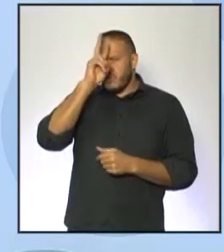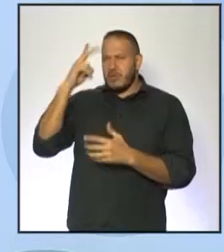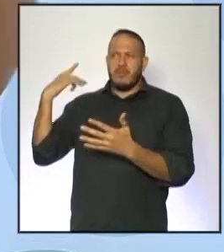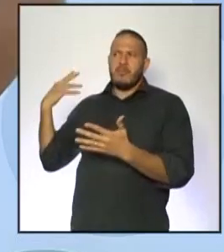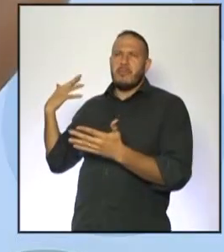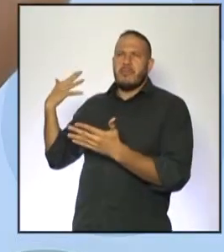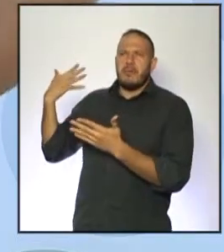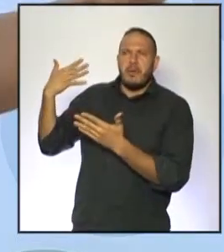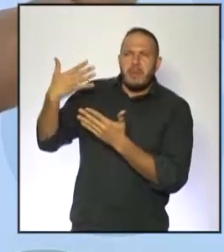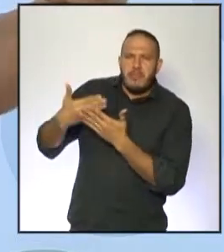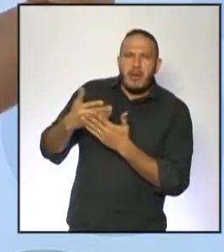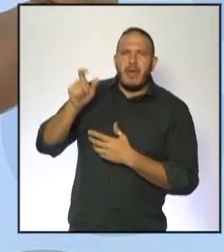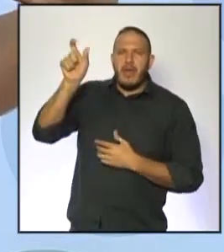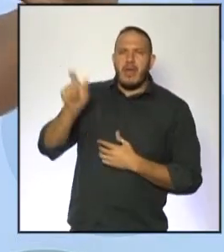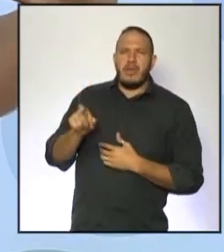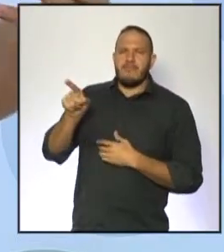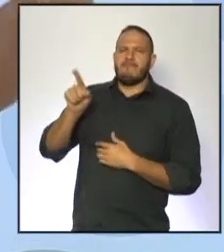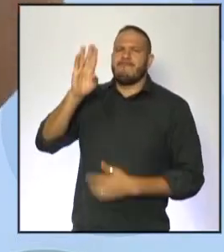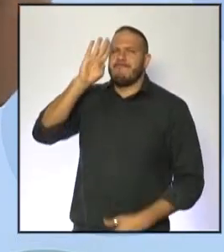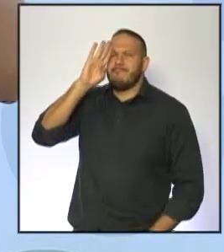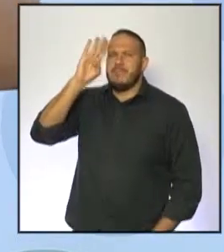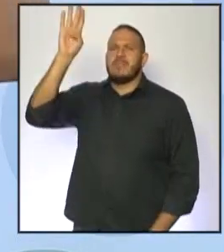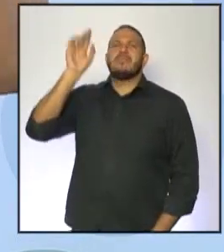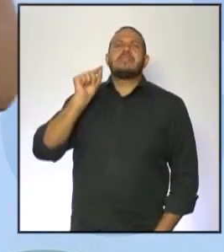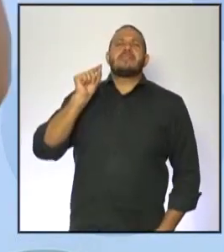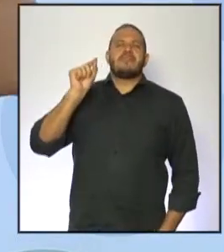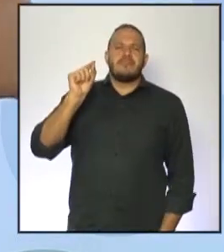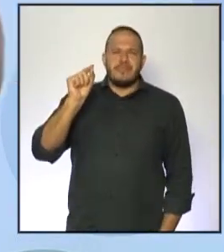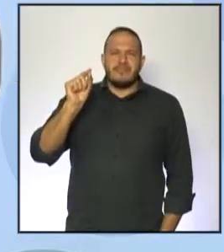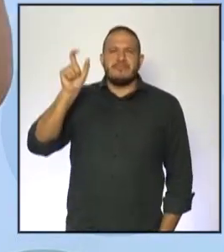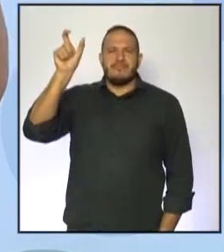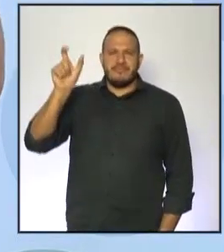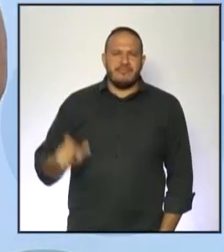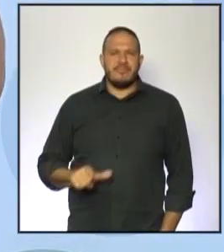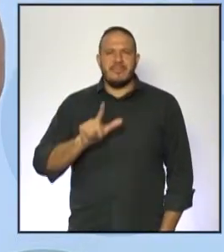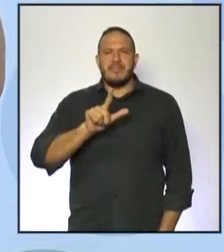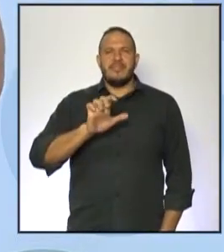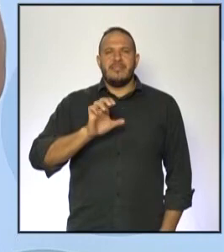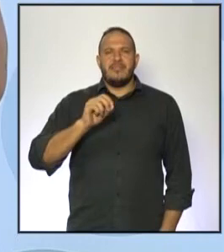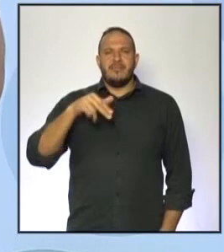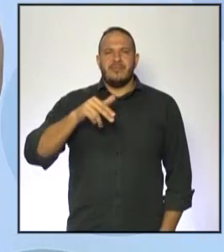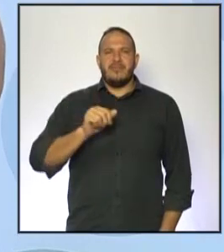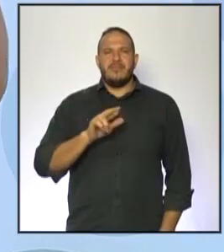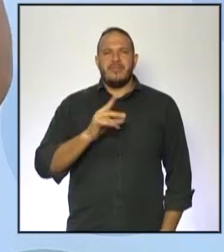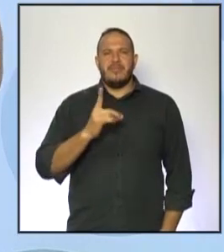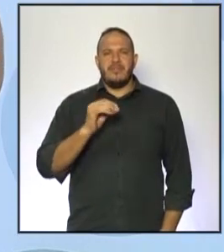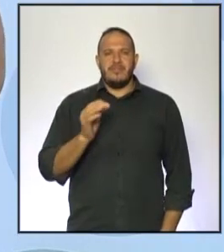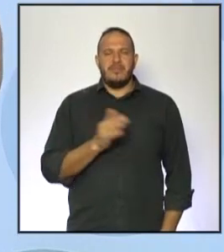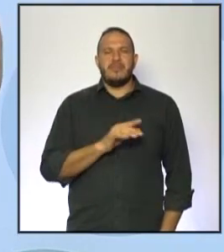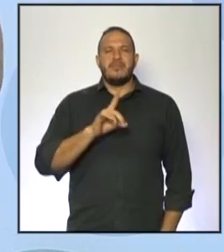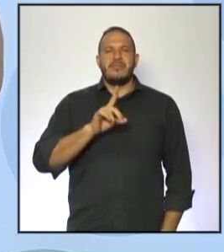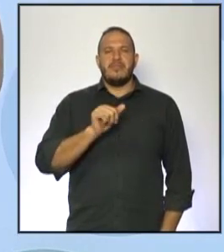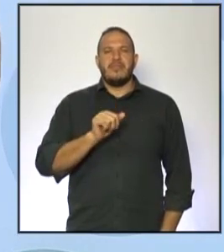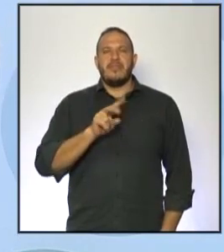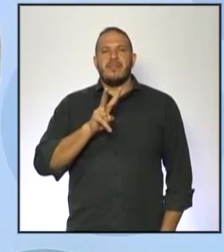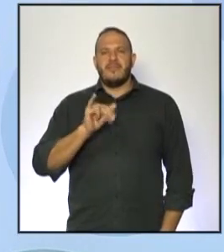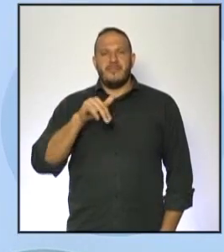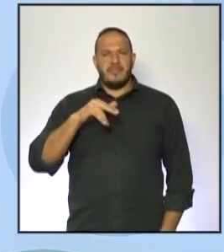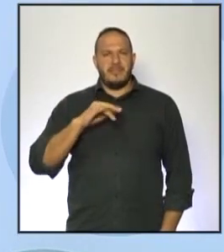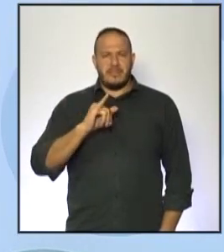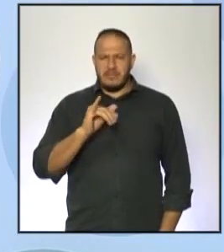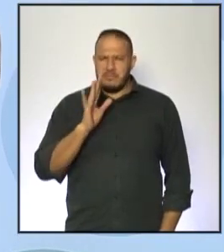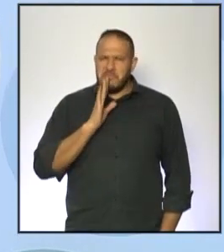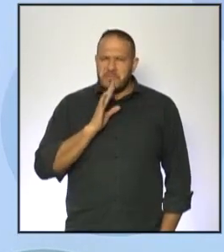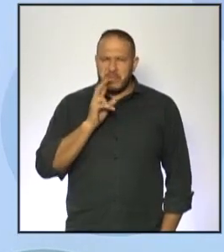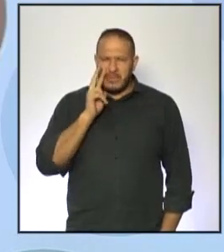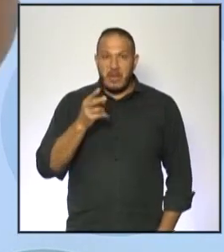ser considerado um ícone criativo, esse alguém é Leonardo da Vinci. Você já deve ter ouvido falar nele, mas vamos